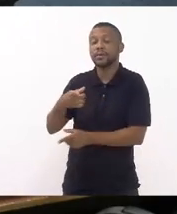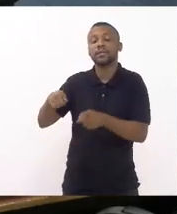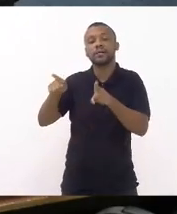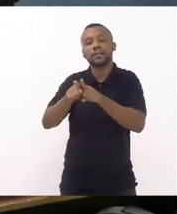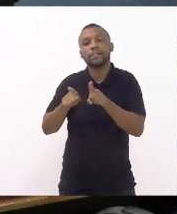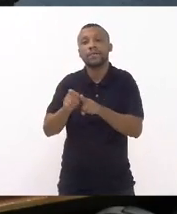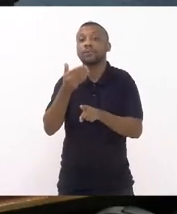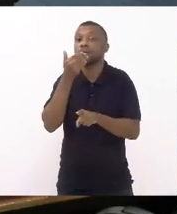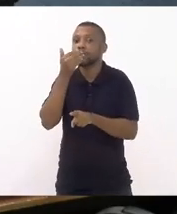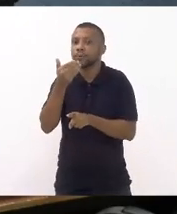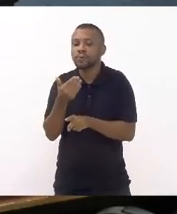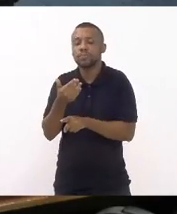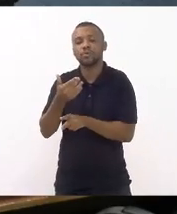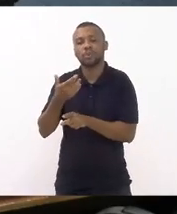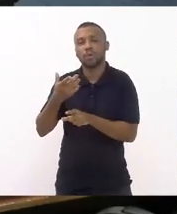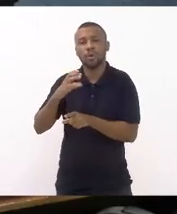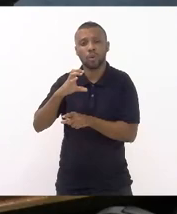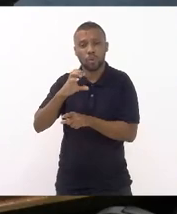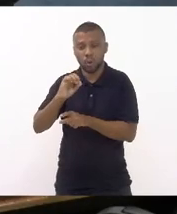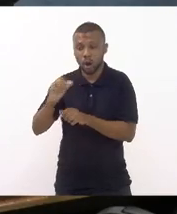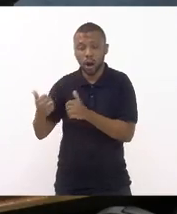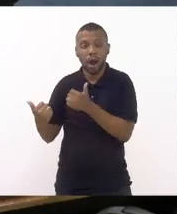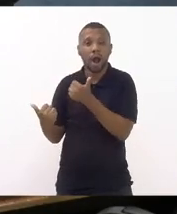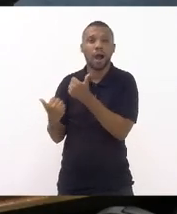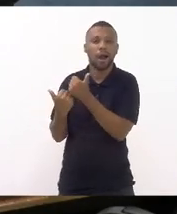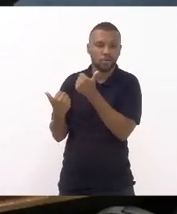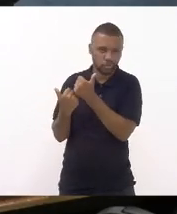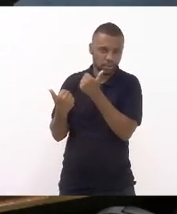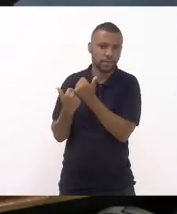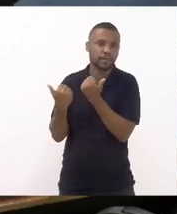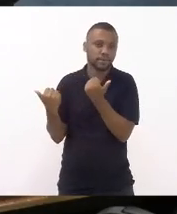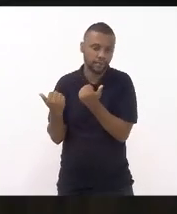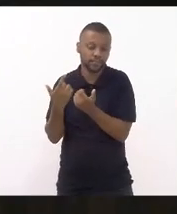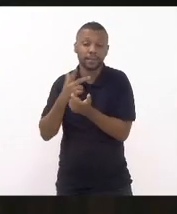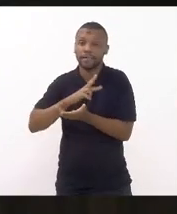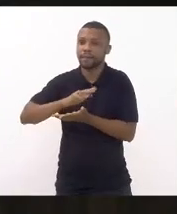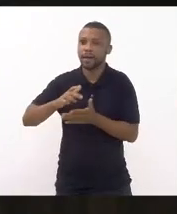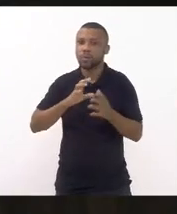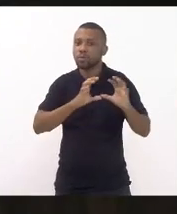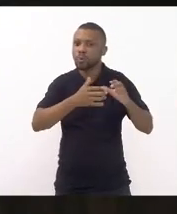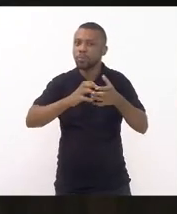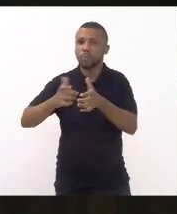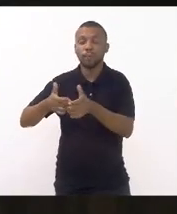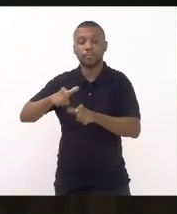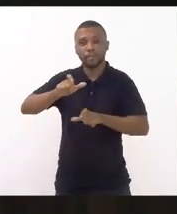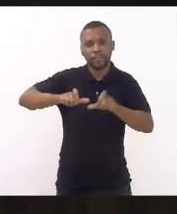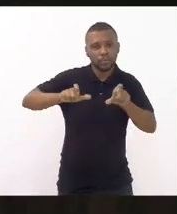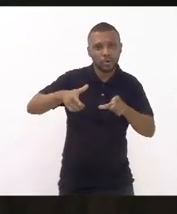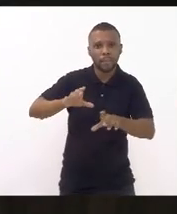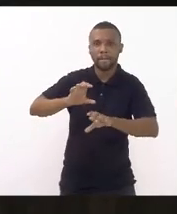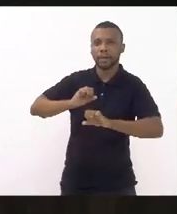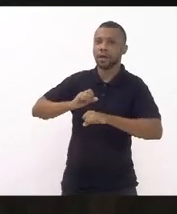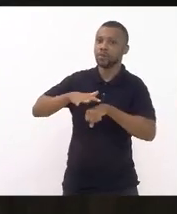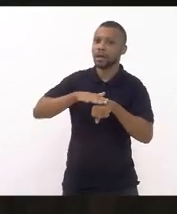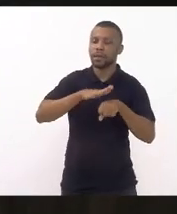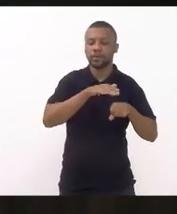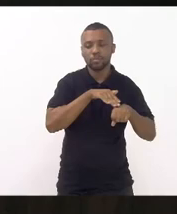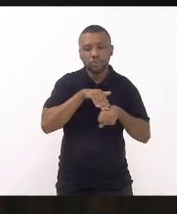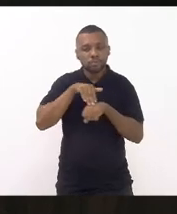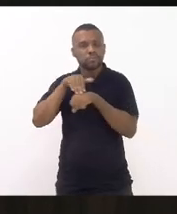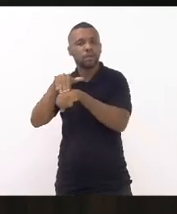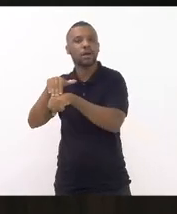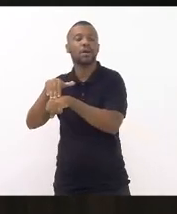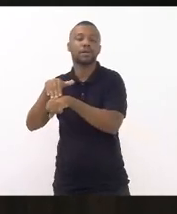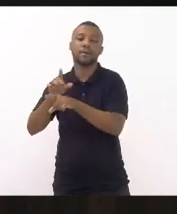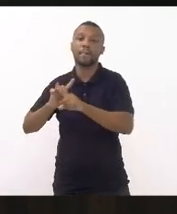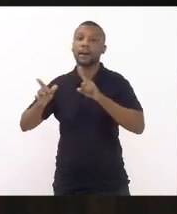coautoria. Tão óbvio que nós... Porque vários grupos de pessoas acometidas por essa doença buscaram os gabinetes, mas já havia esse